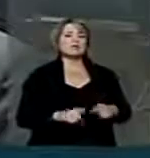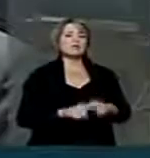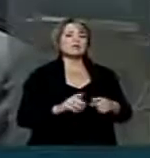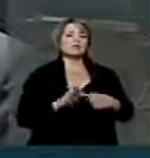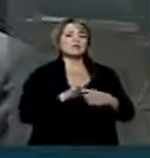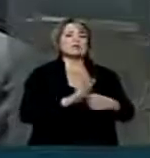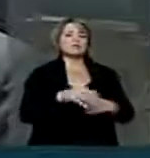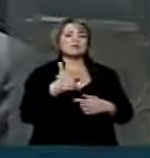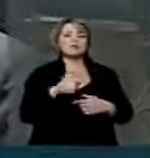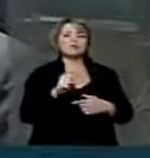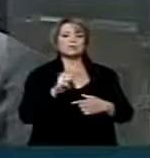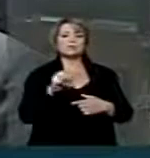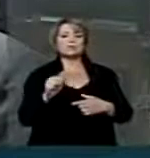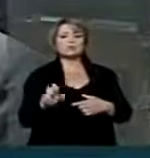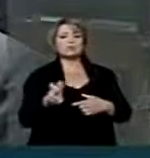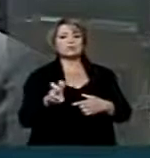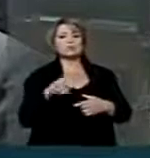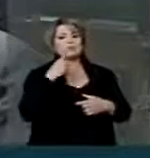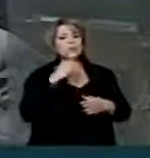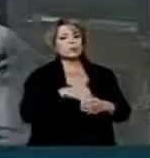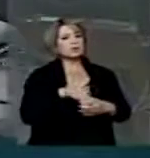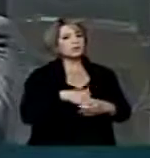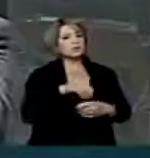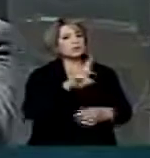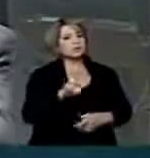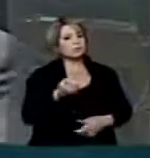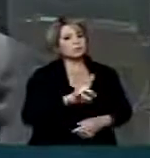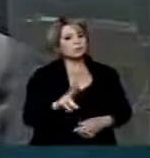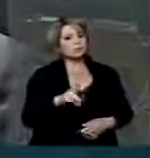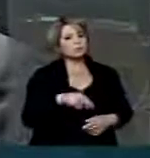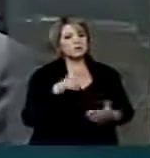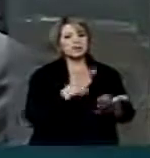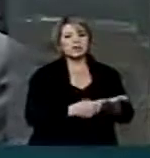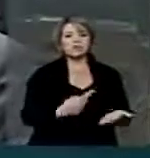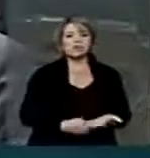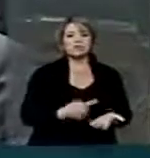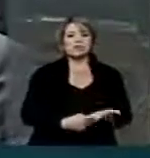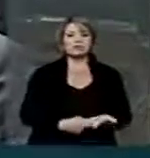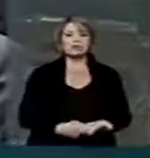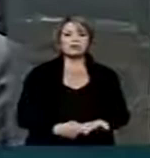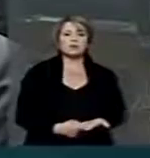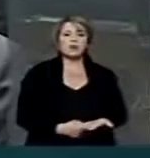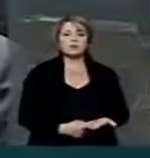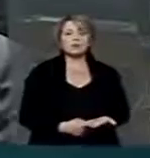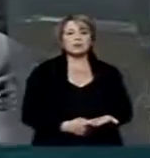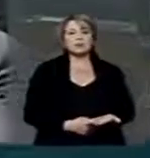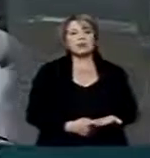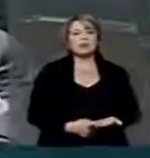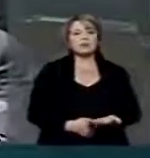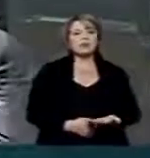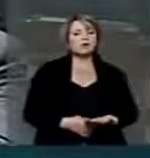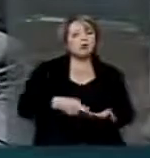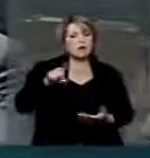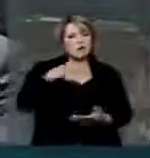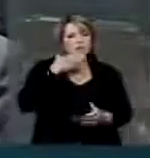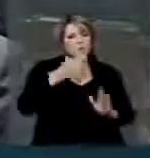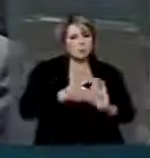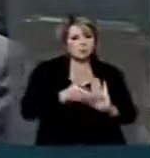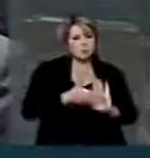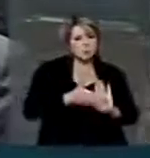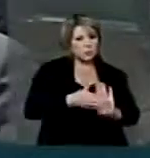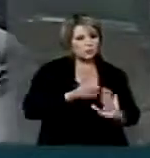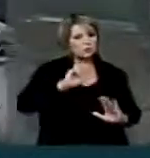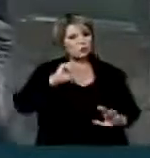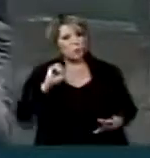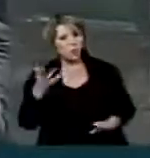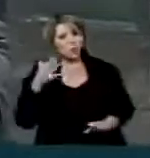da 285, fazer a votação nominal e esse acordo sendo uma confirmado. Proposta de acordo, já existe o acordo.